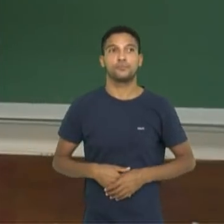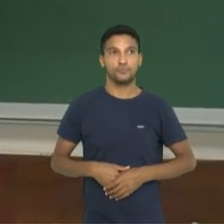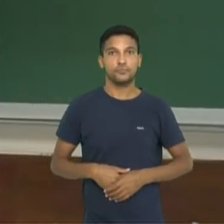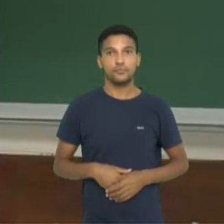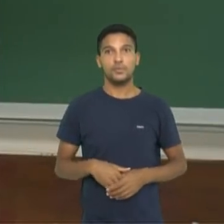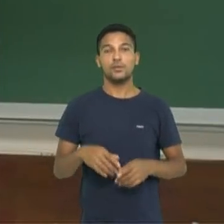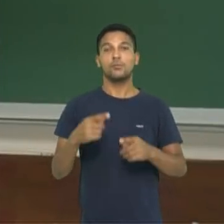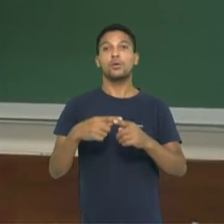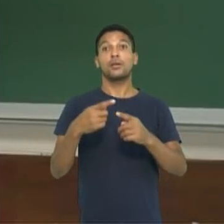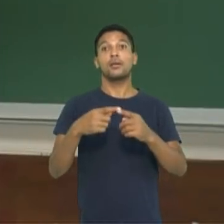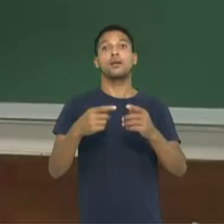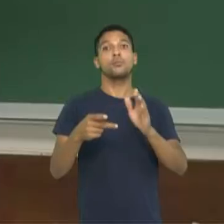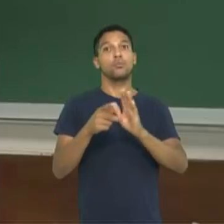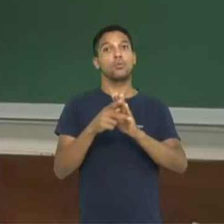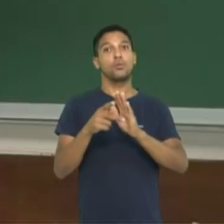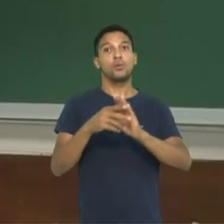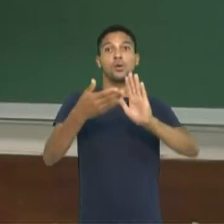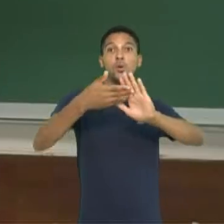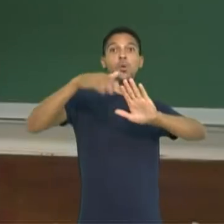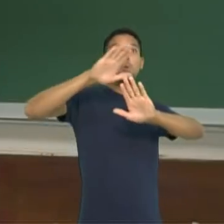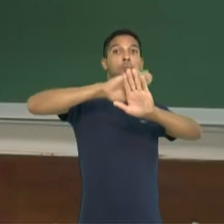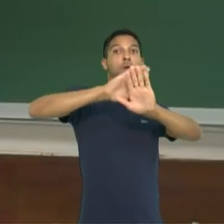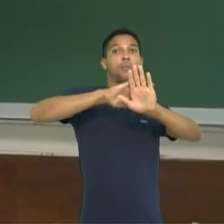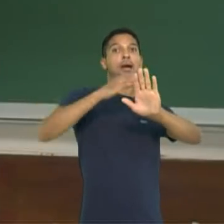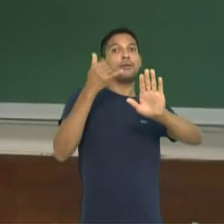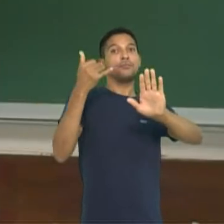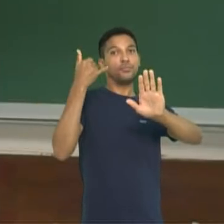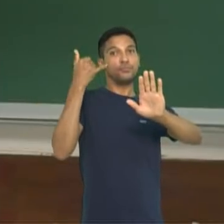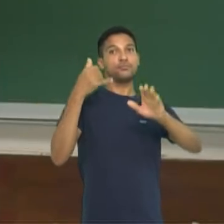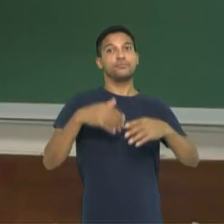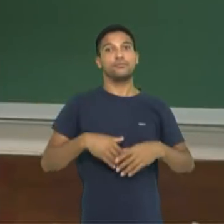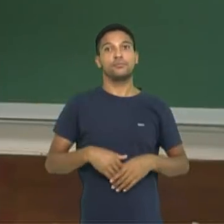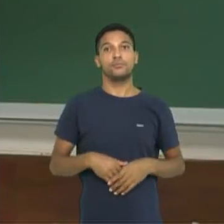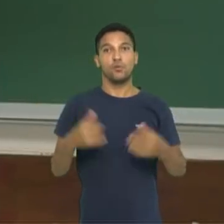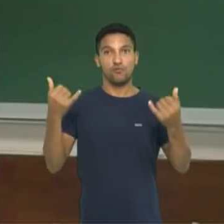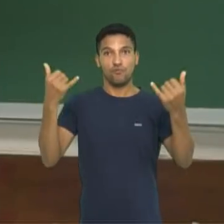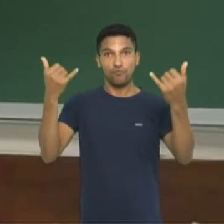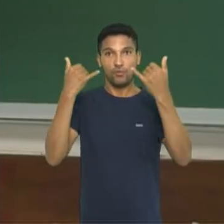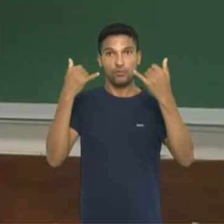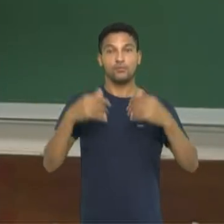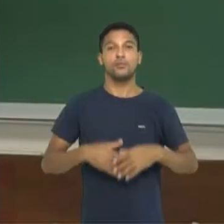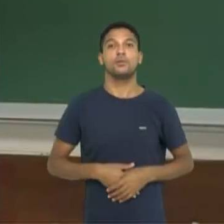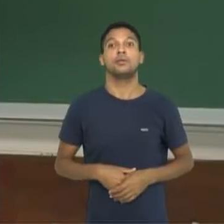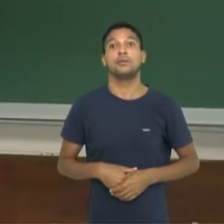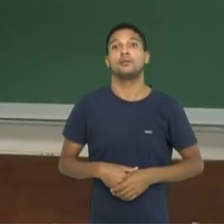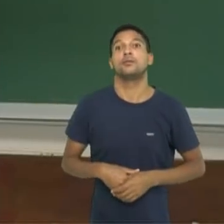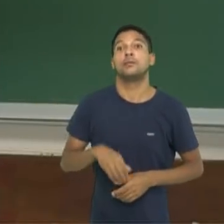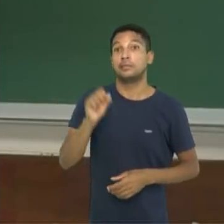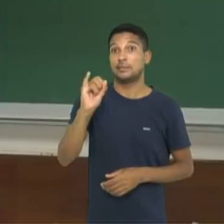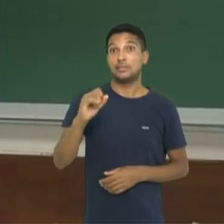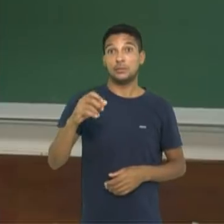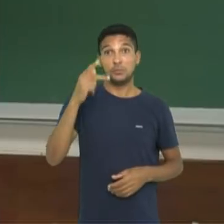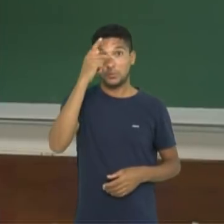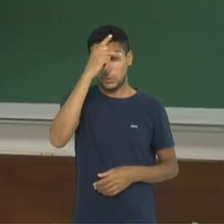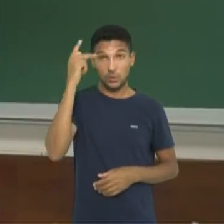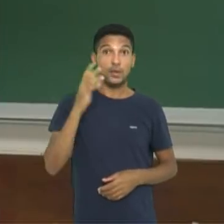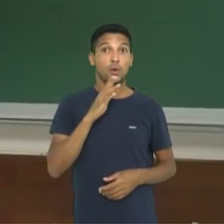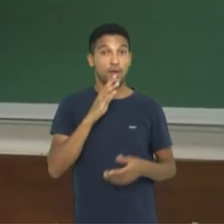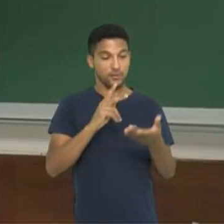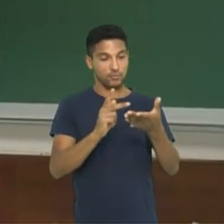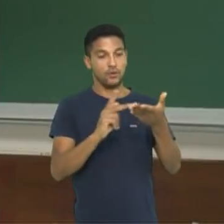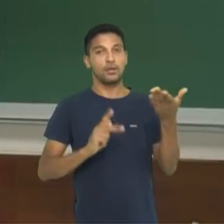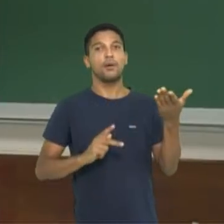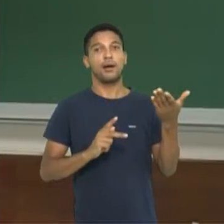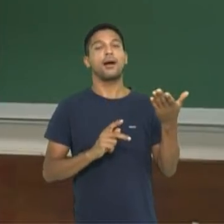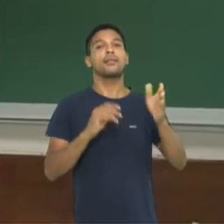também conhece, né? Esse poema. Se ele não conhece, ele não consegue perceber que existe essa discussão, esse diálogo entre os textos,